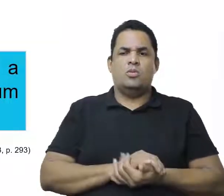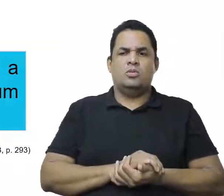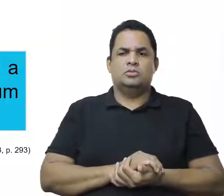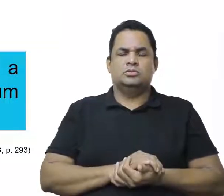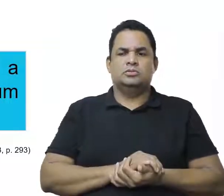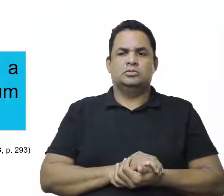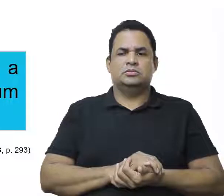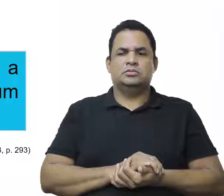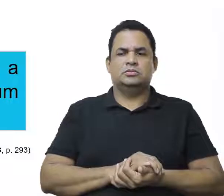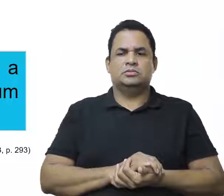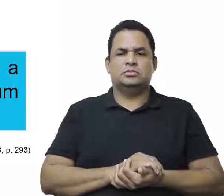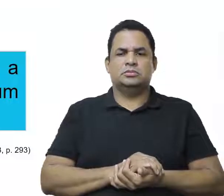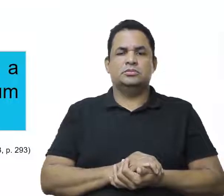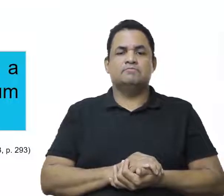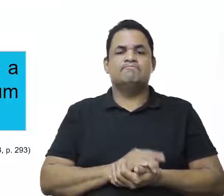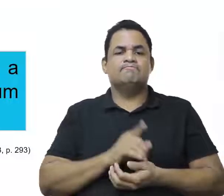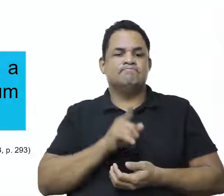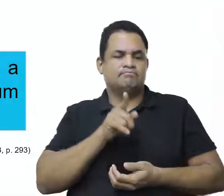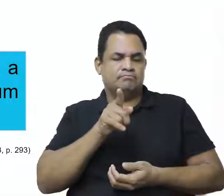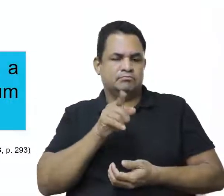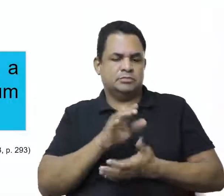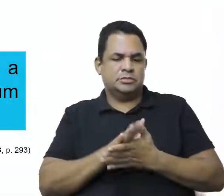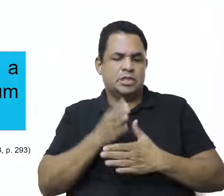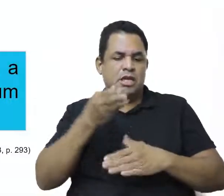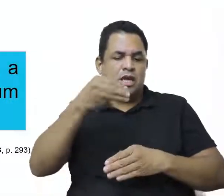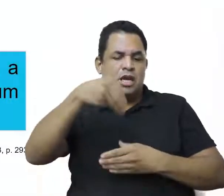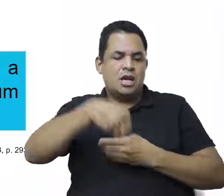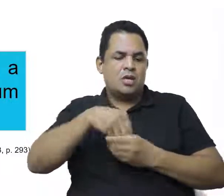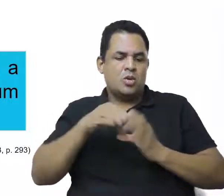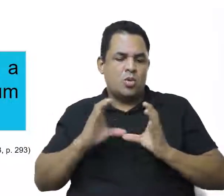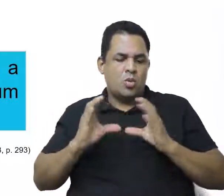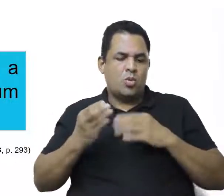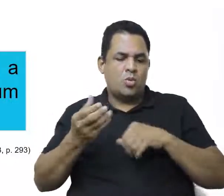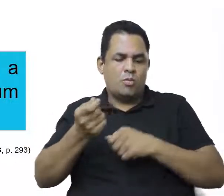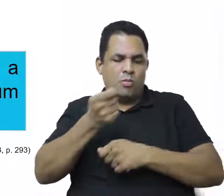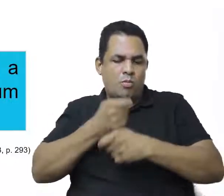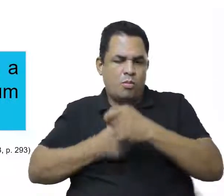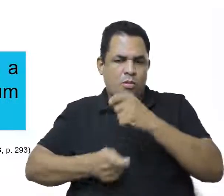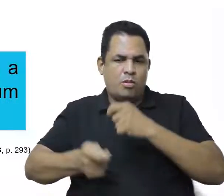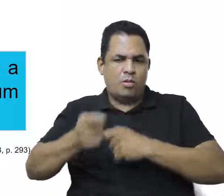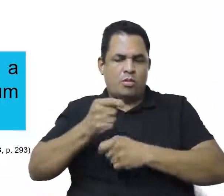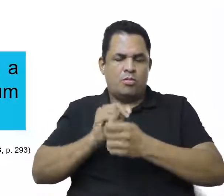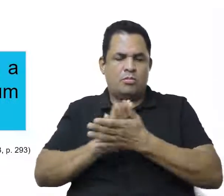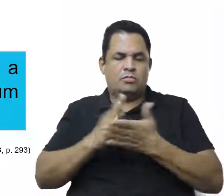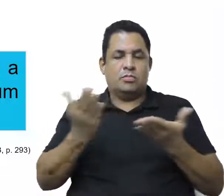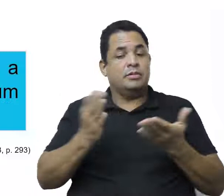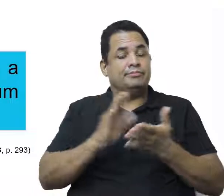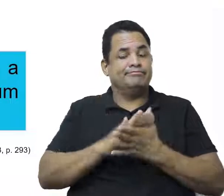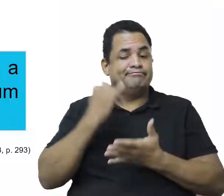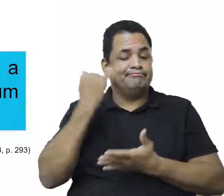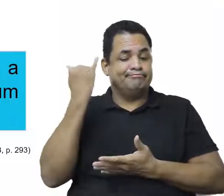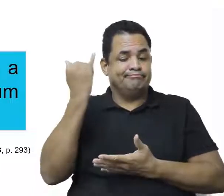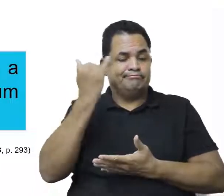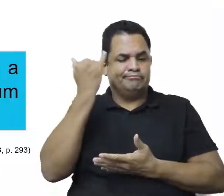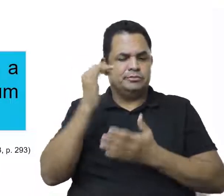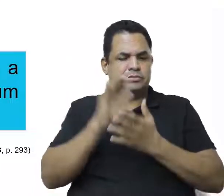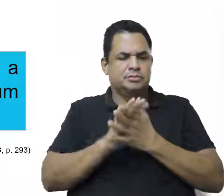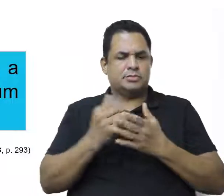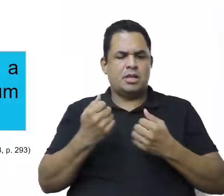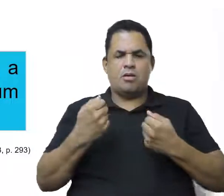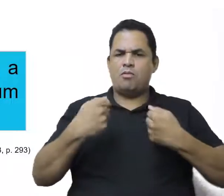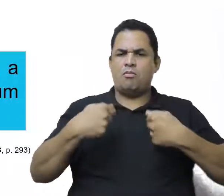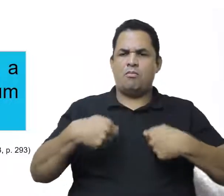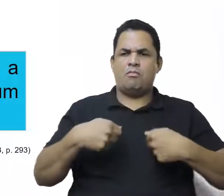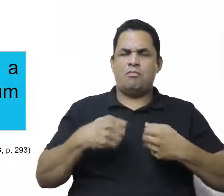o mundo. Você fazer parte de um bloco econômico ou não quer dizer muita coisa, né? É uma posição